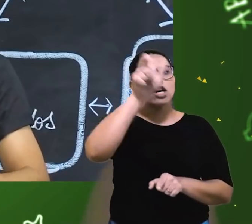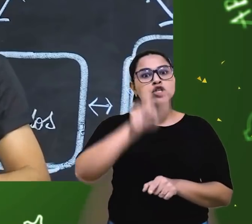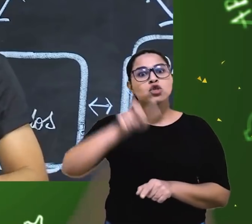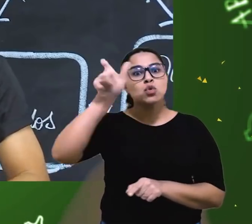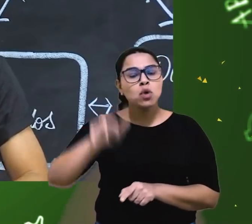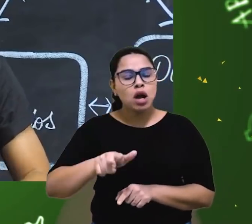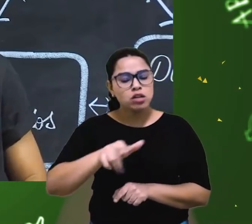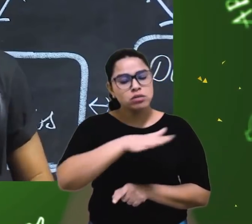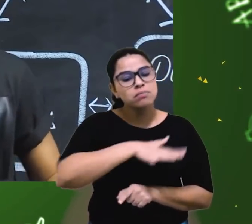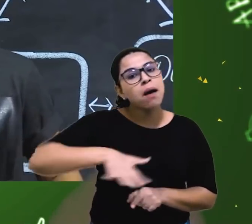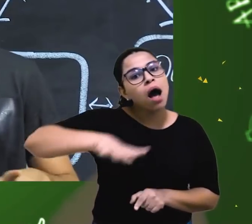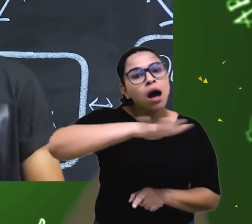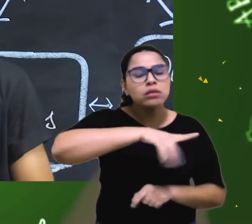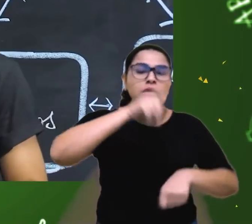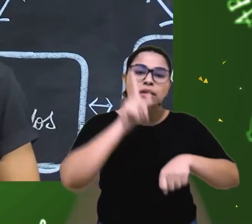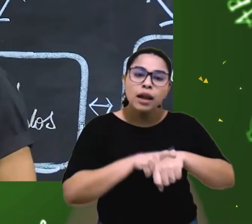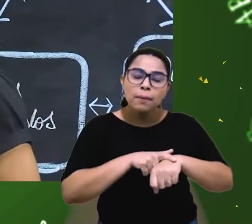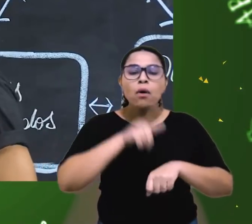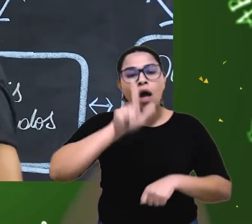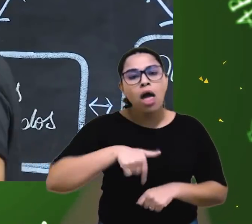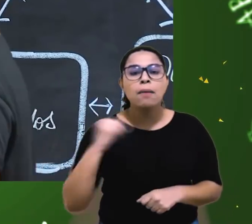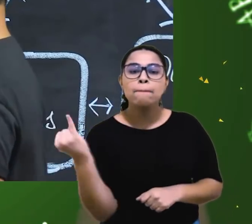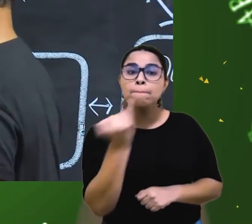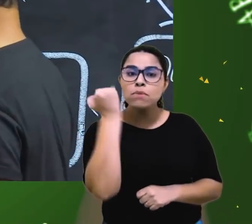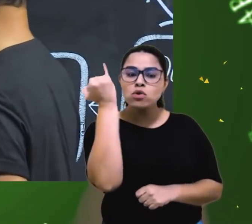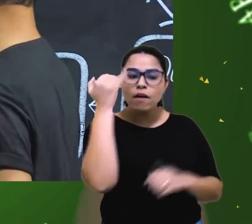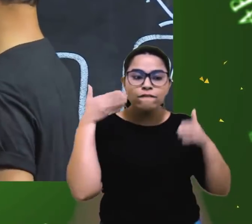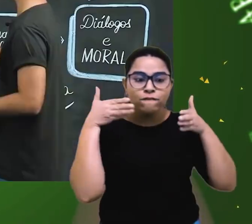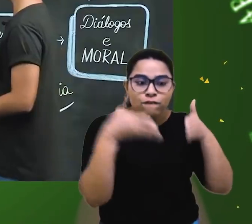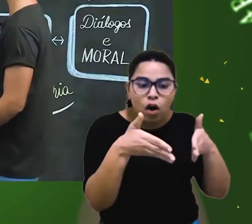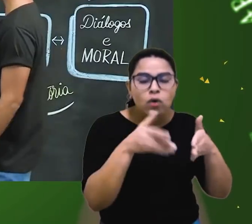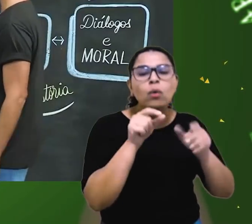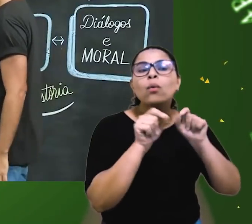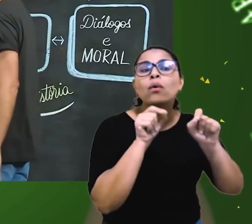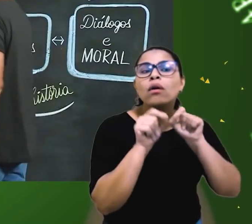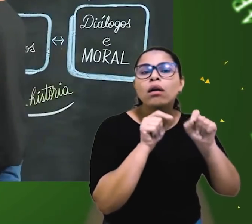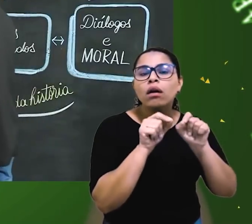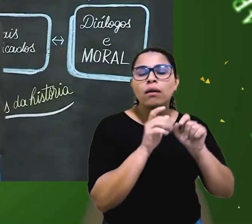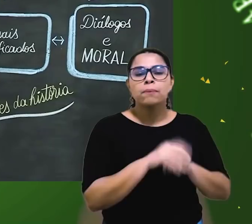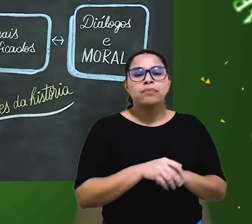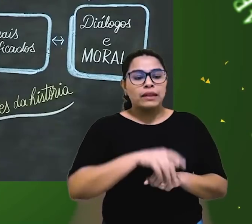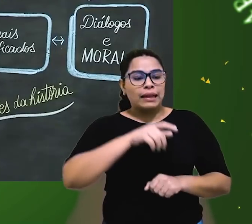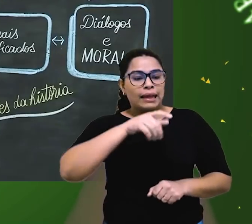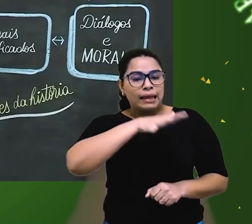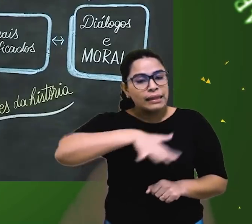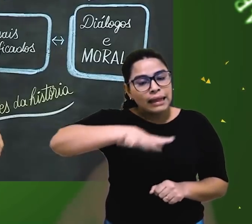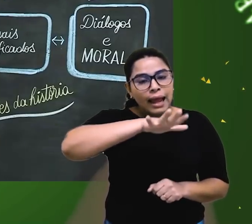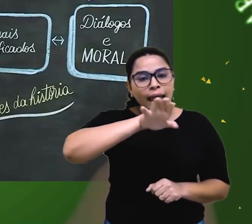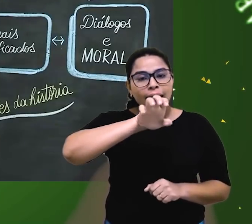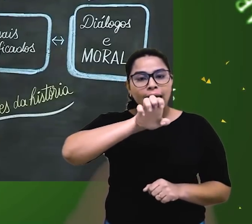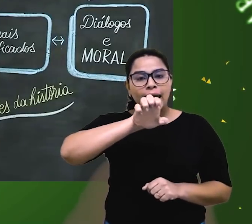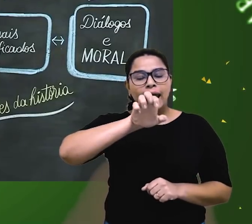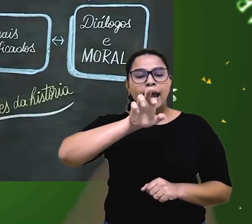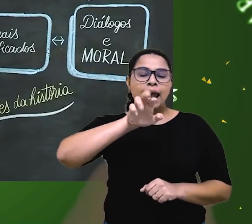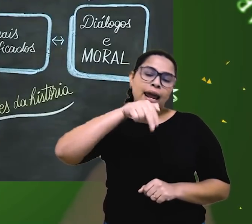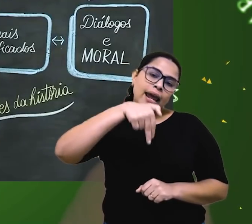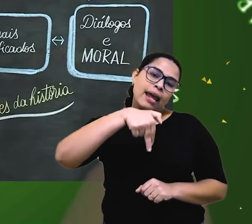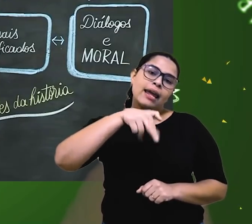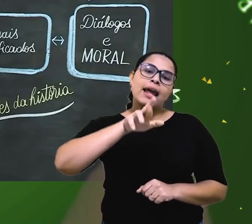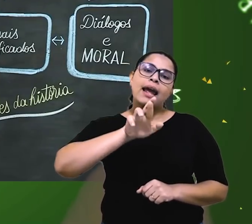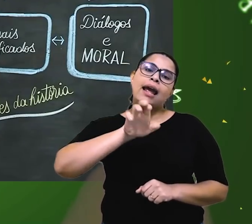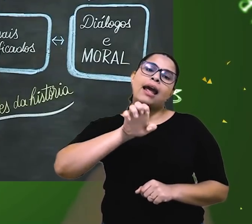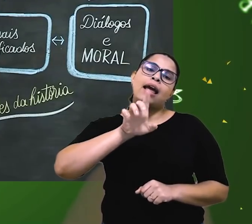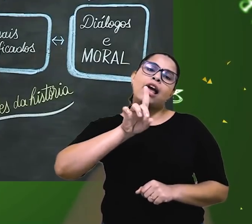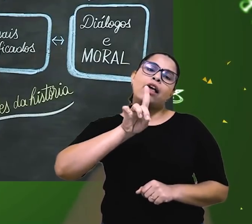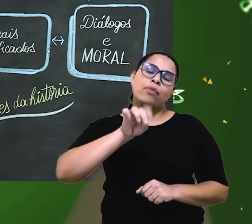lugar e em um dado tempo. Então é importante que a gente foque um pouco nos elementos que compõem o enredo. Os personagens,